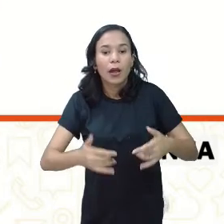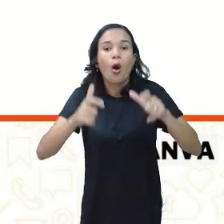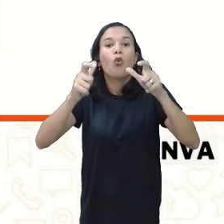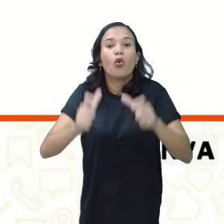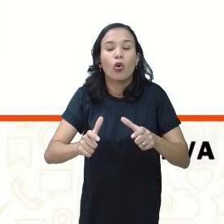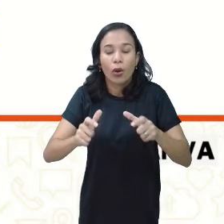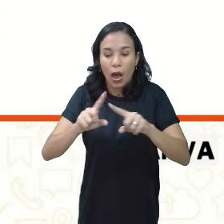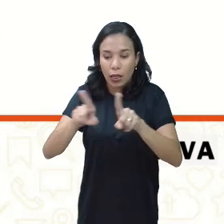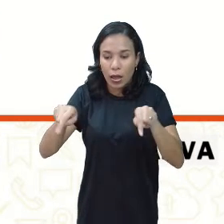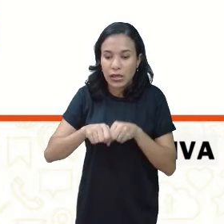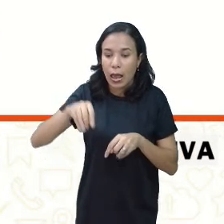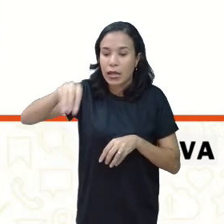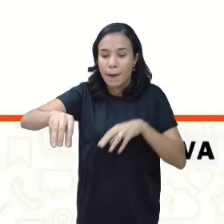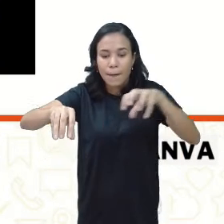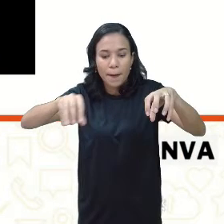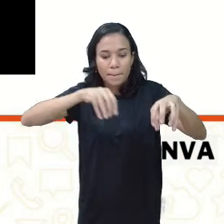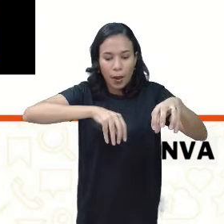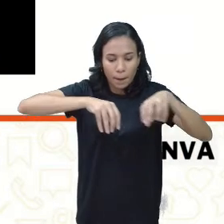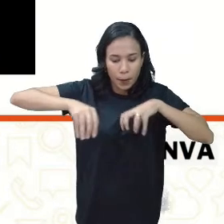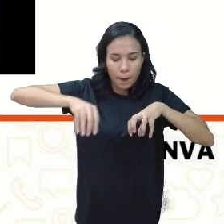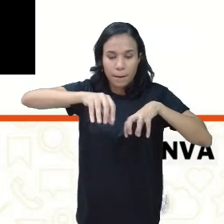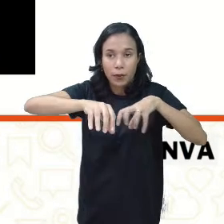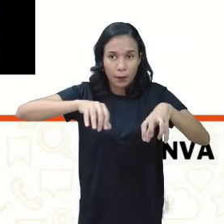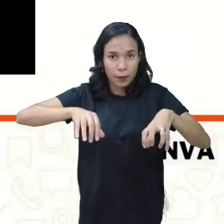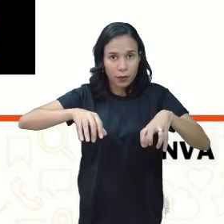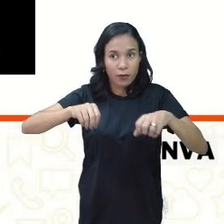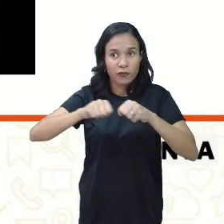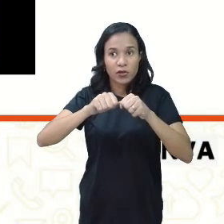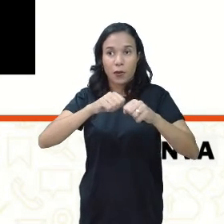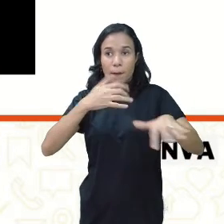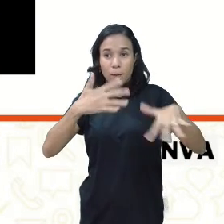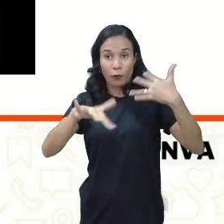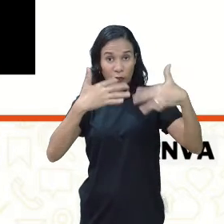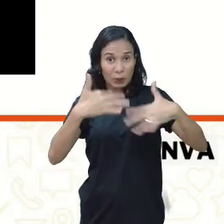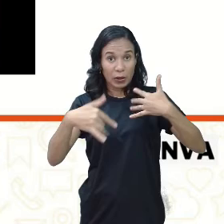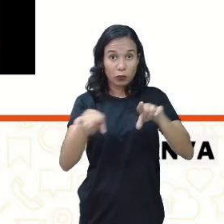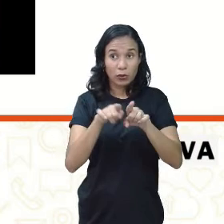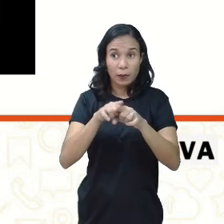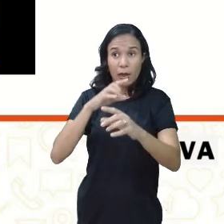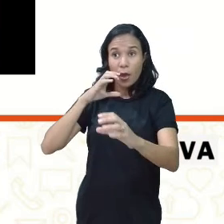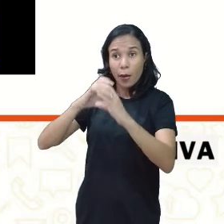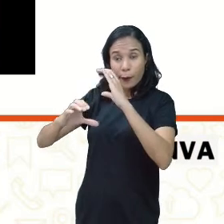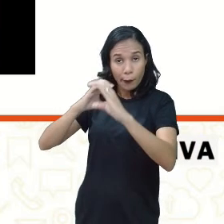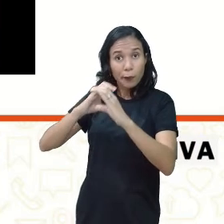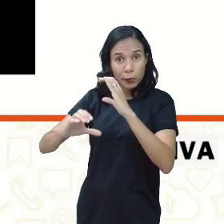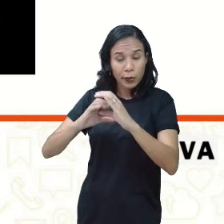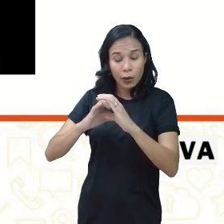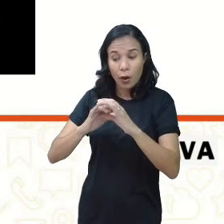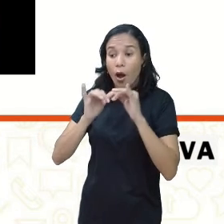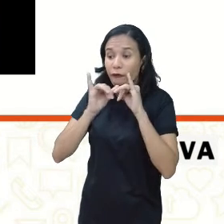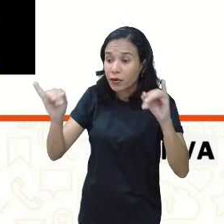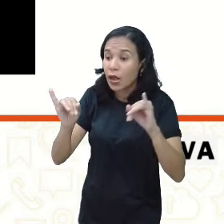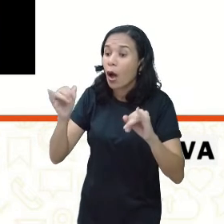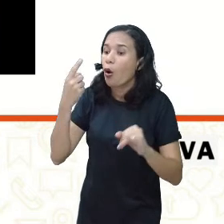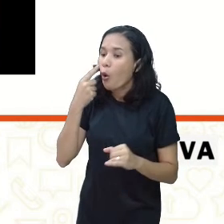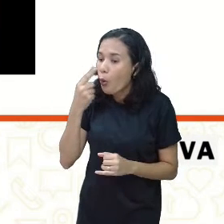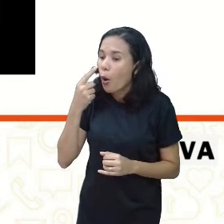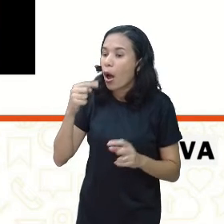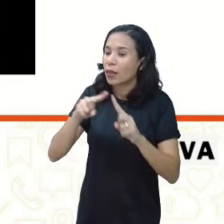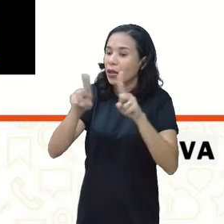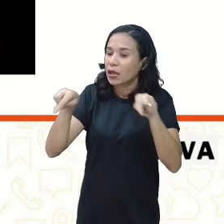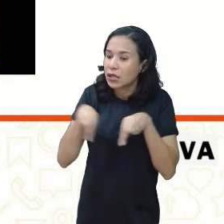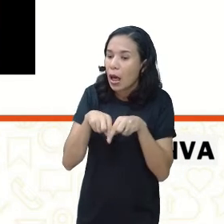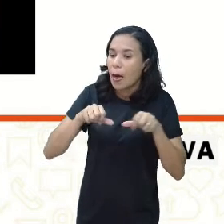objetos da sala, estimular a mobilidade, comunicar quando mudar algo de lugar na sala.